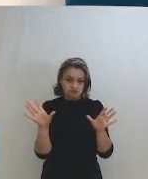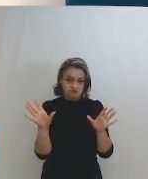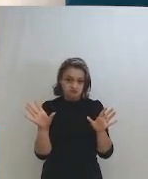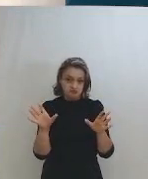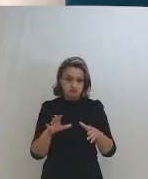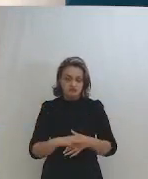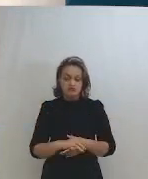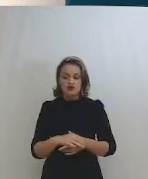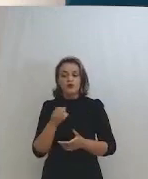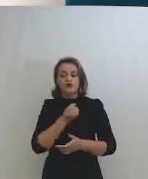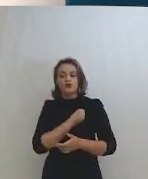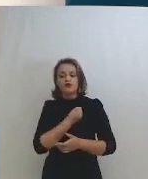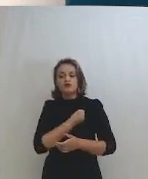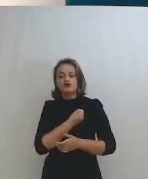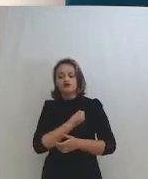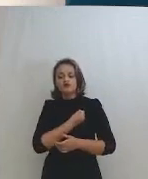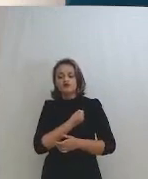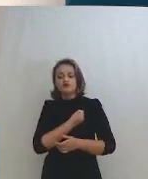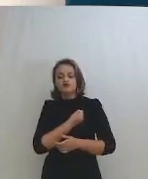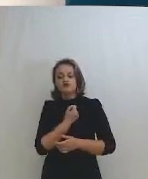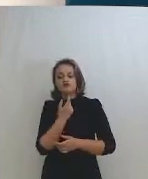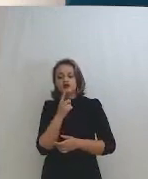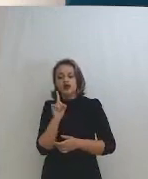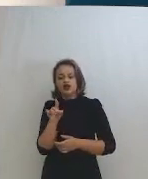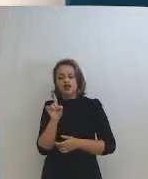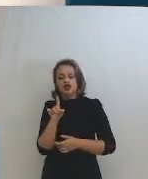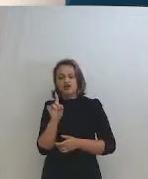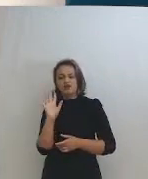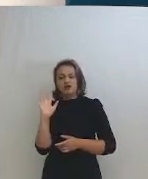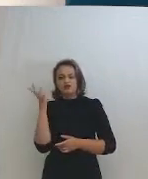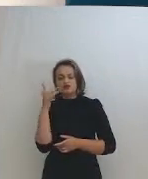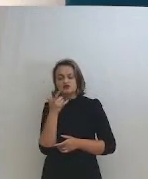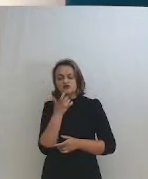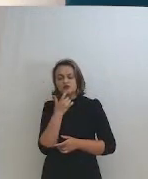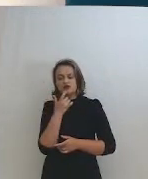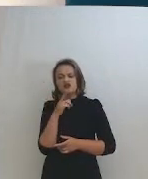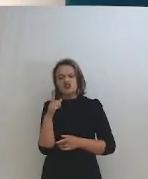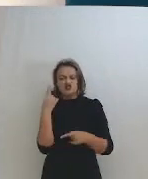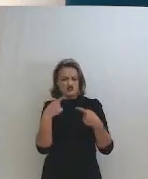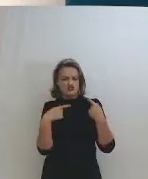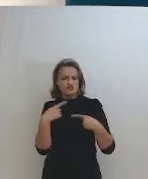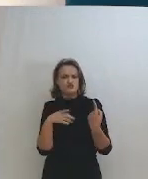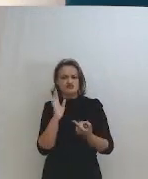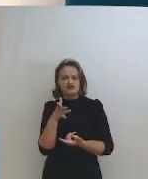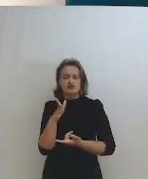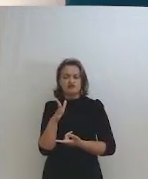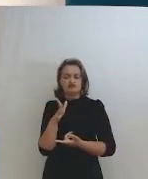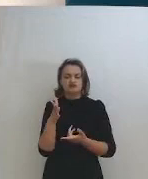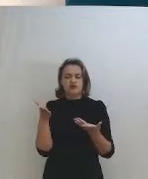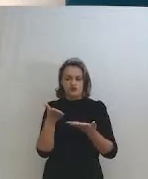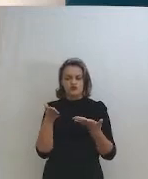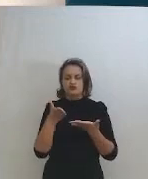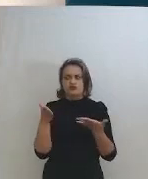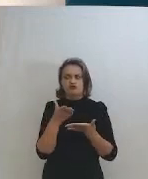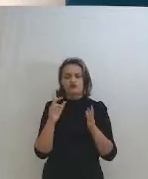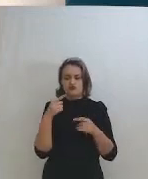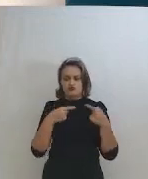10, excelência, é um caso que já nós tivemos discussão hoje aqui nessa sessão e